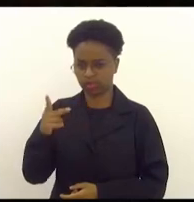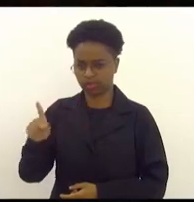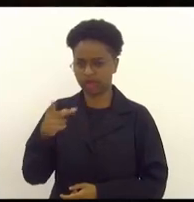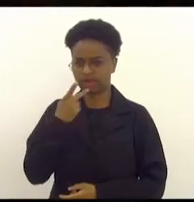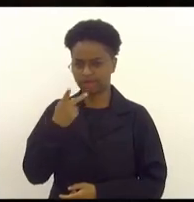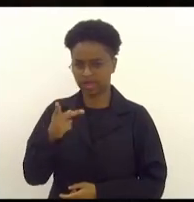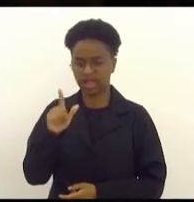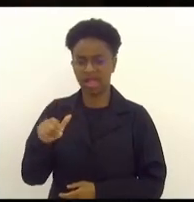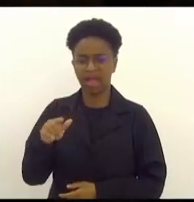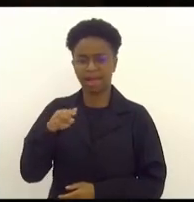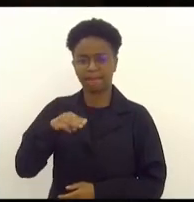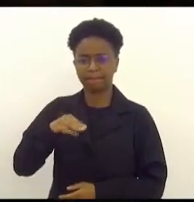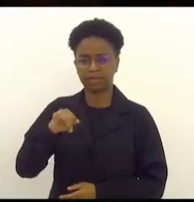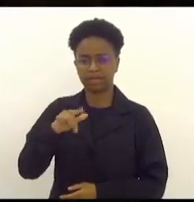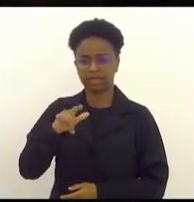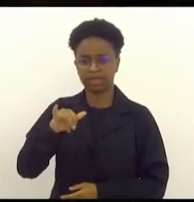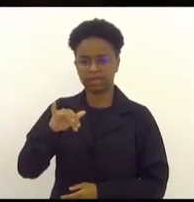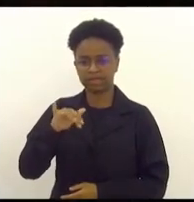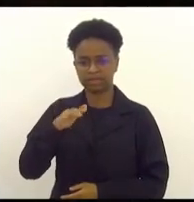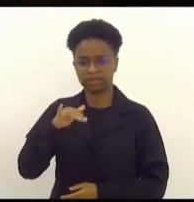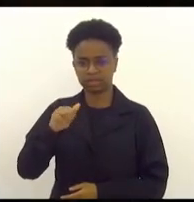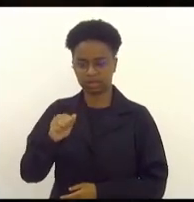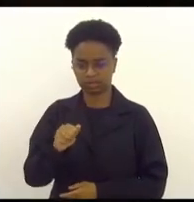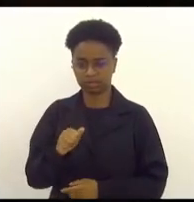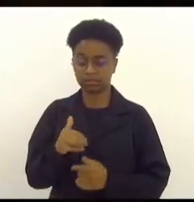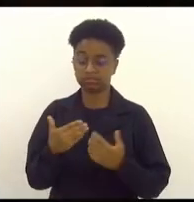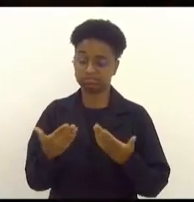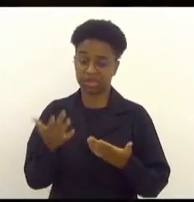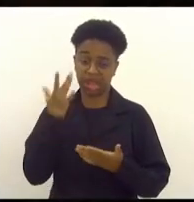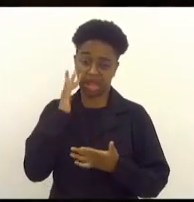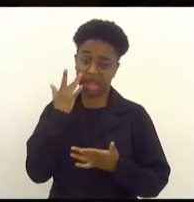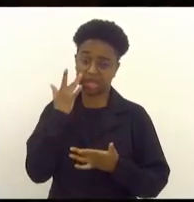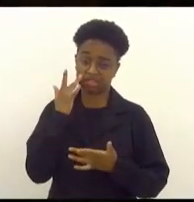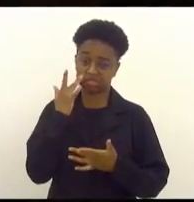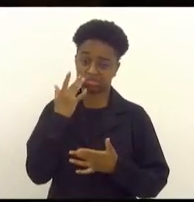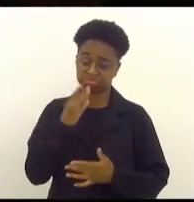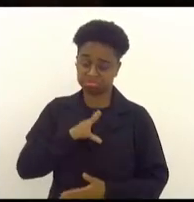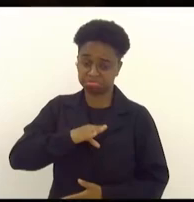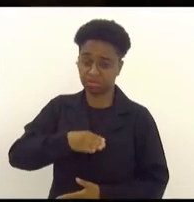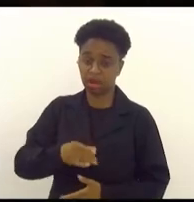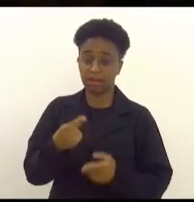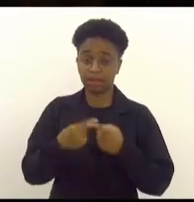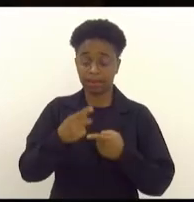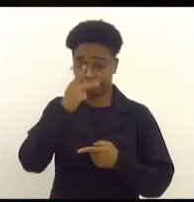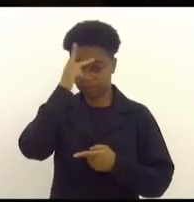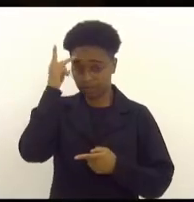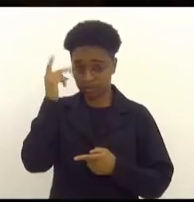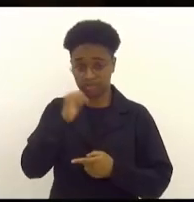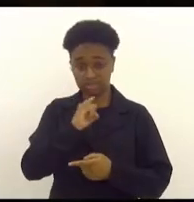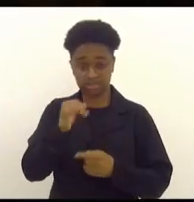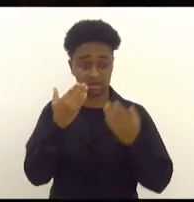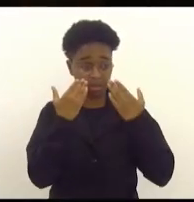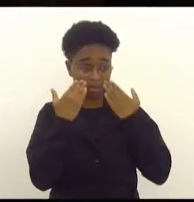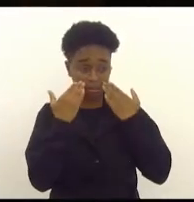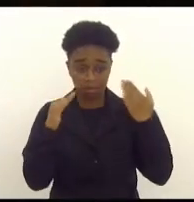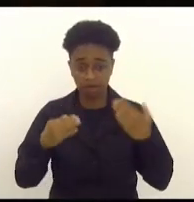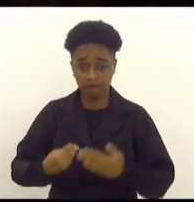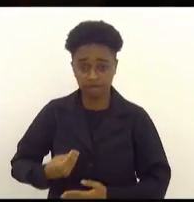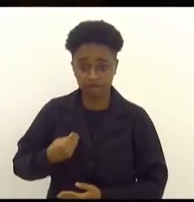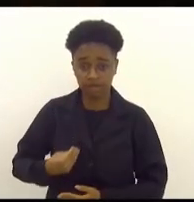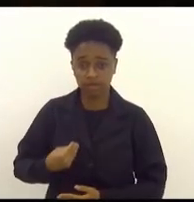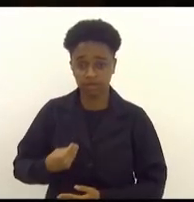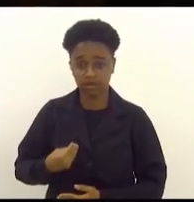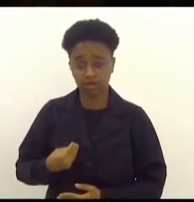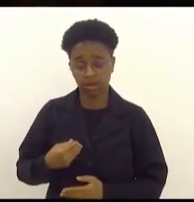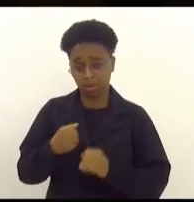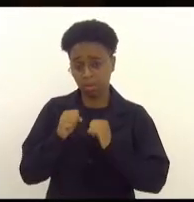miliciano acho que é brabo porque é miliciano o deputado Rodrigo Amorim a pessoa mora dentro da vida pública ela tá